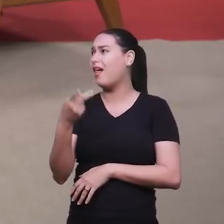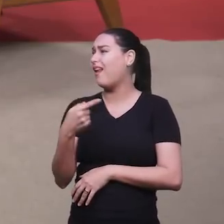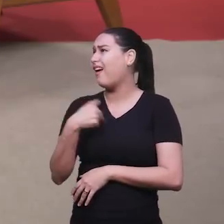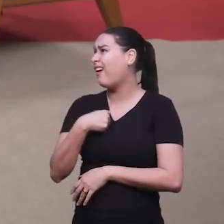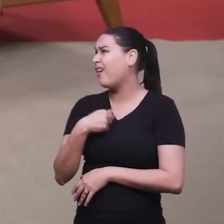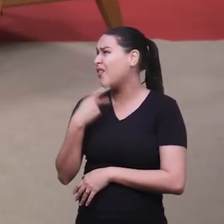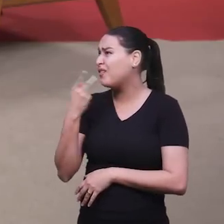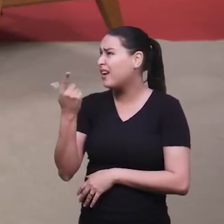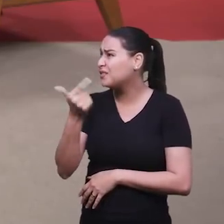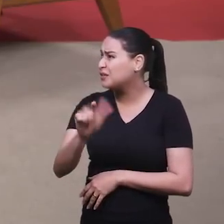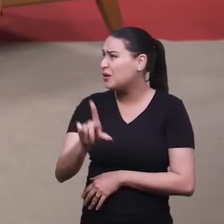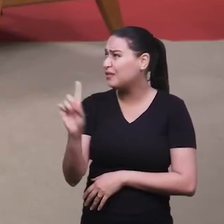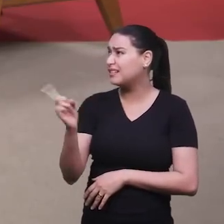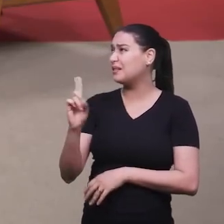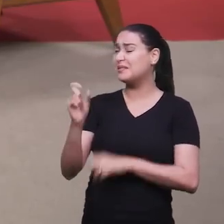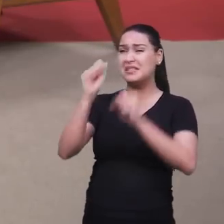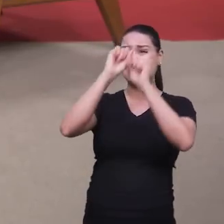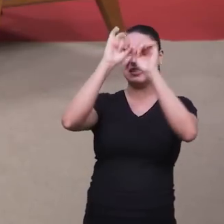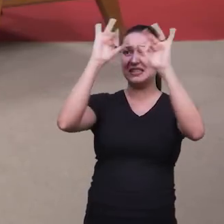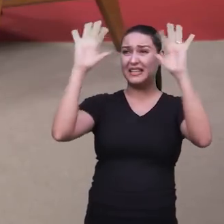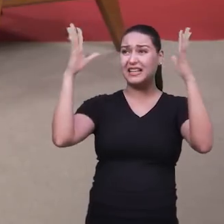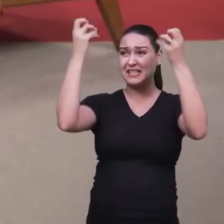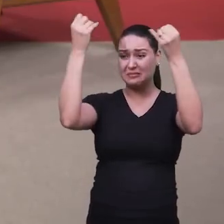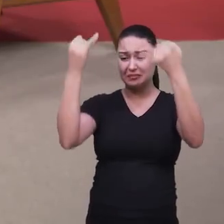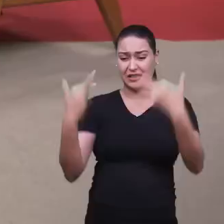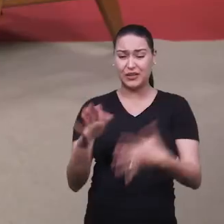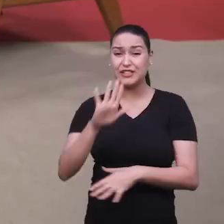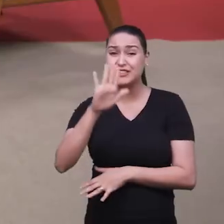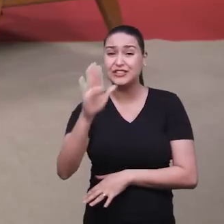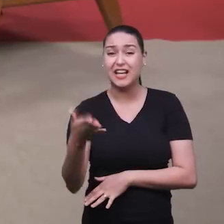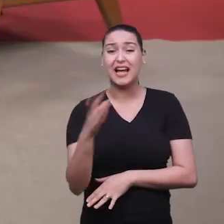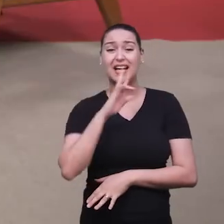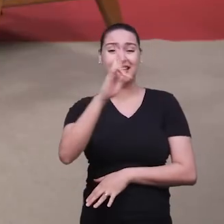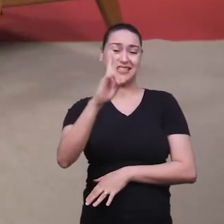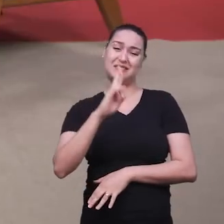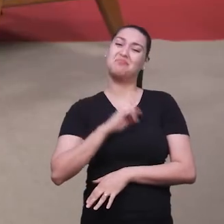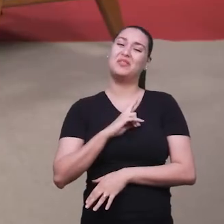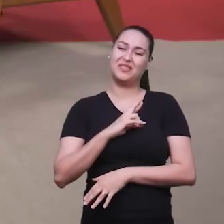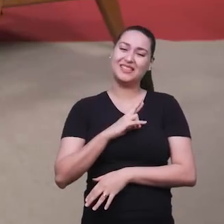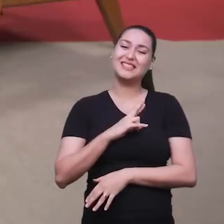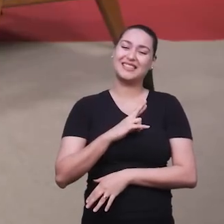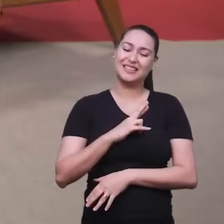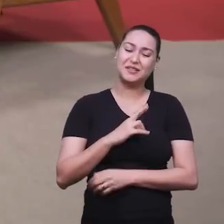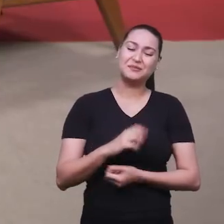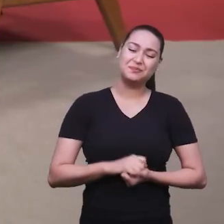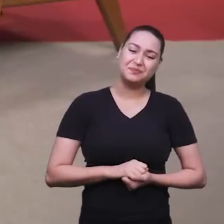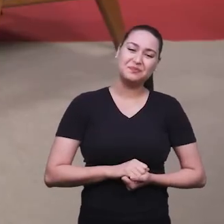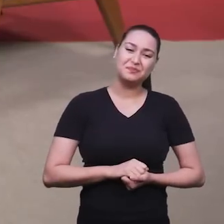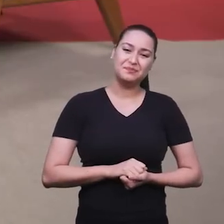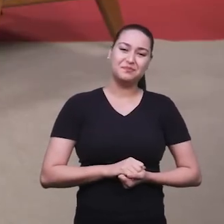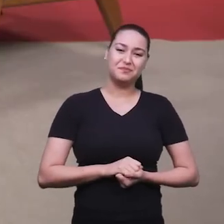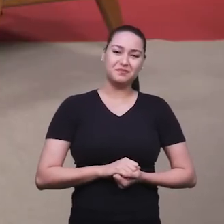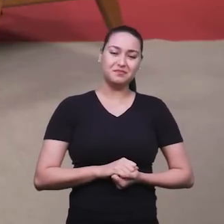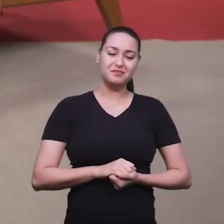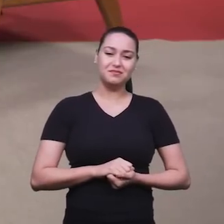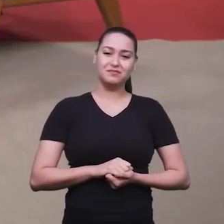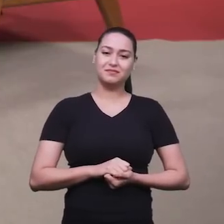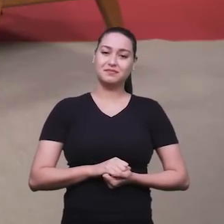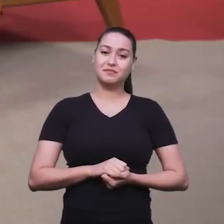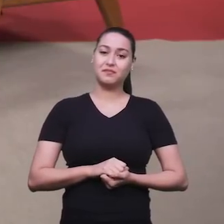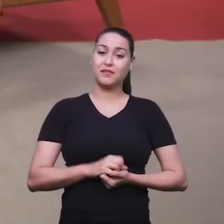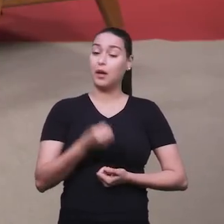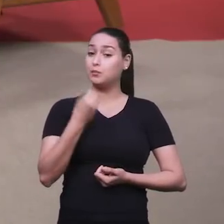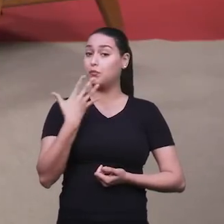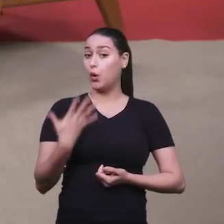o pastor Gideuti fala assim, não vou nem tocar mais no assunto, porque já ficou tudo esclarecido aqui, né, pelas respostas enviadas